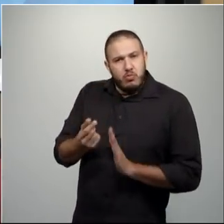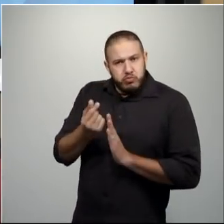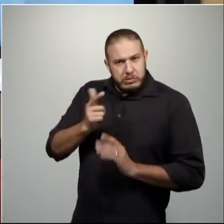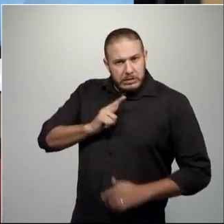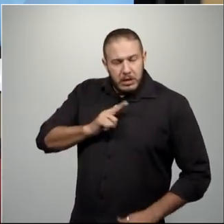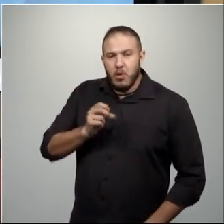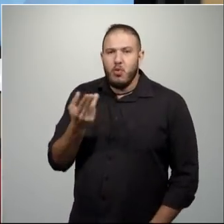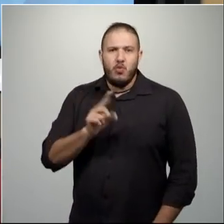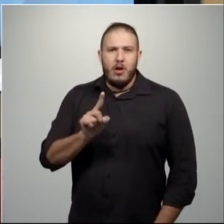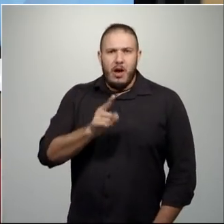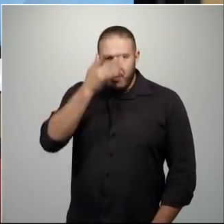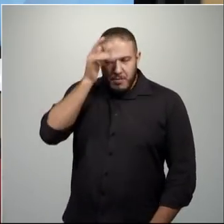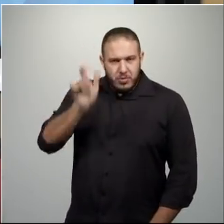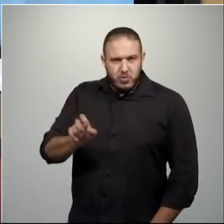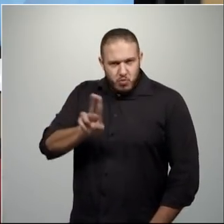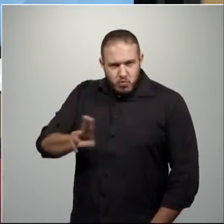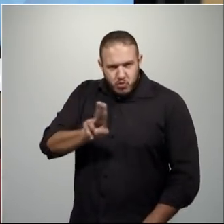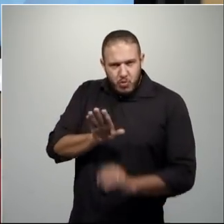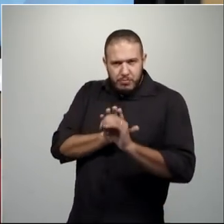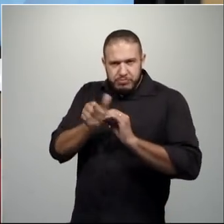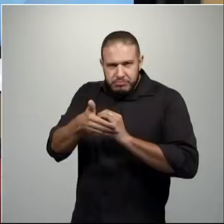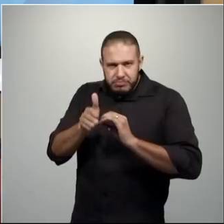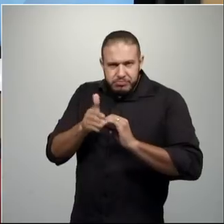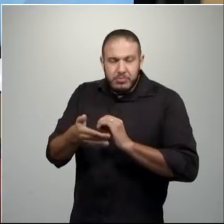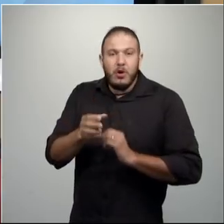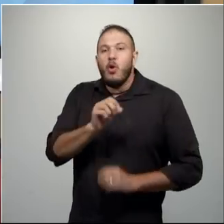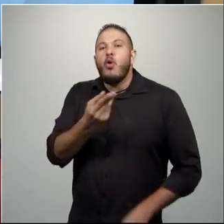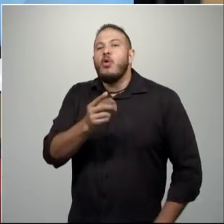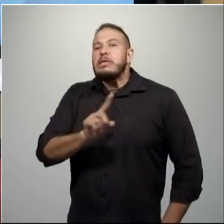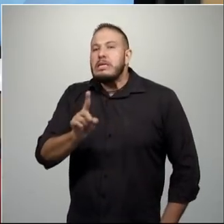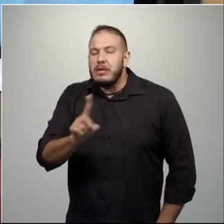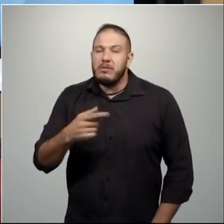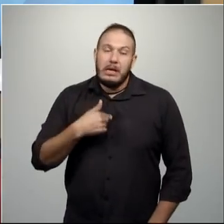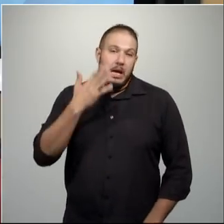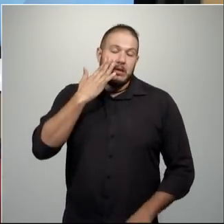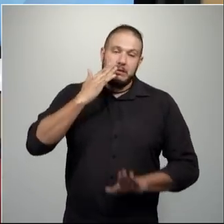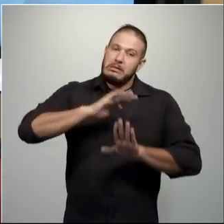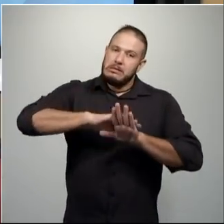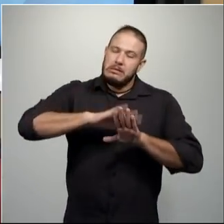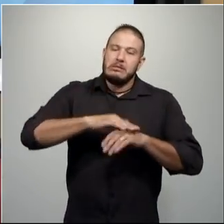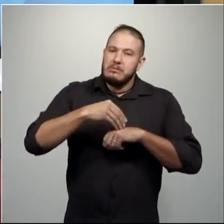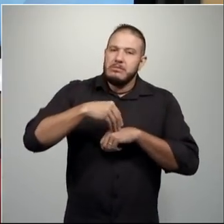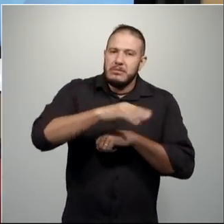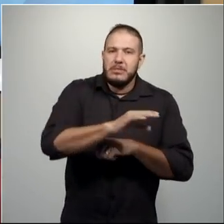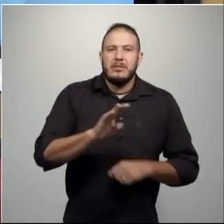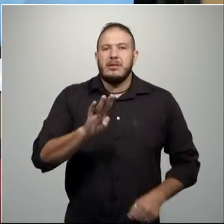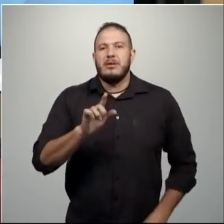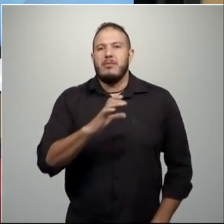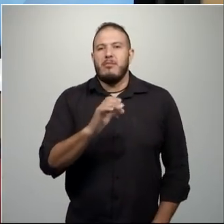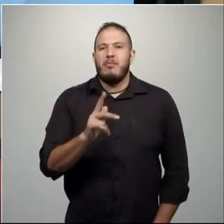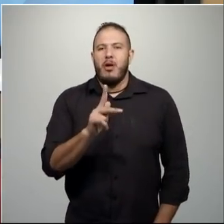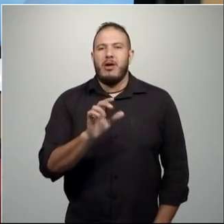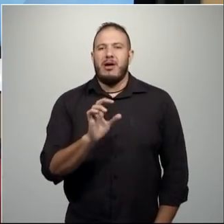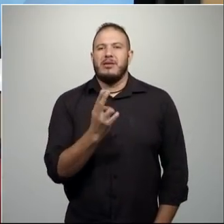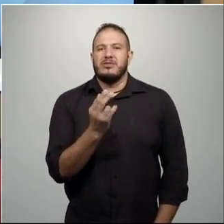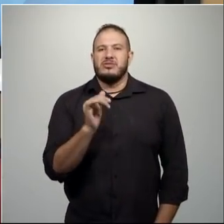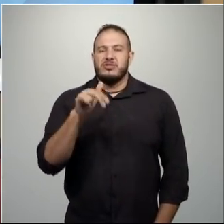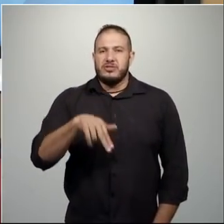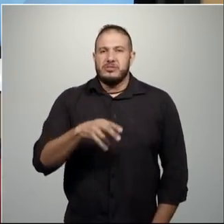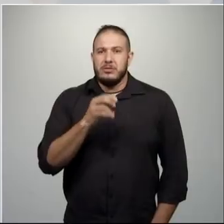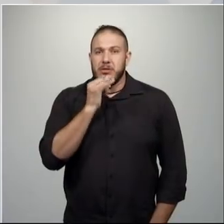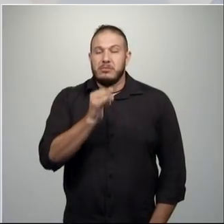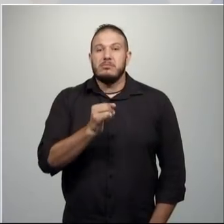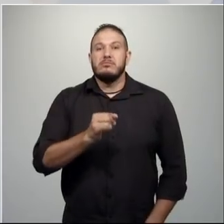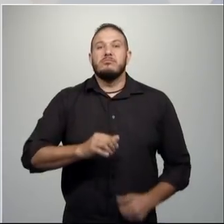usou a moeda ou ele não usou moedas então essa idéia por trás do ok então como eu disse ele funciona como